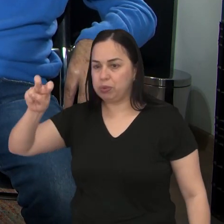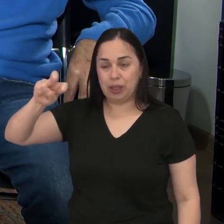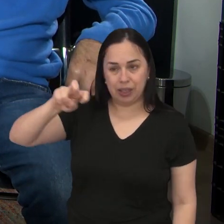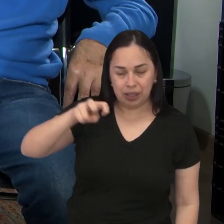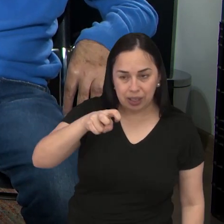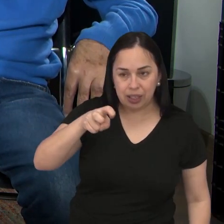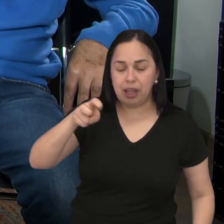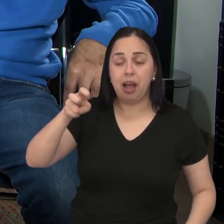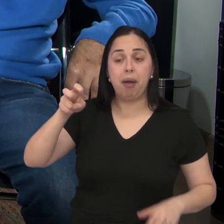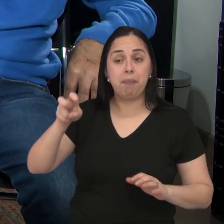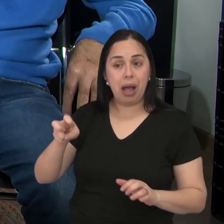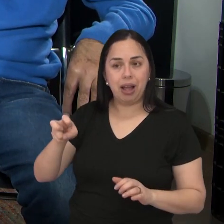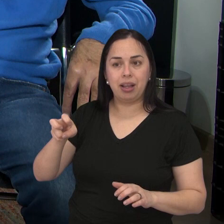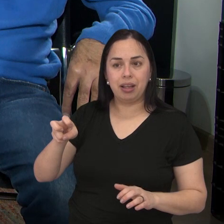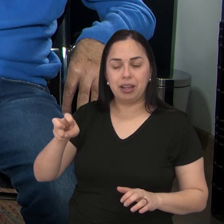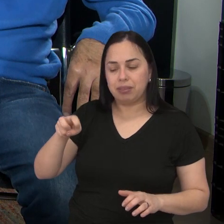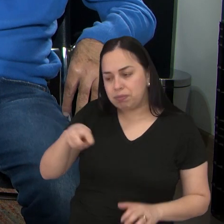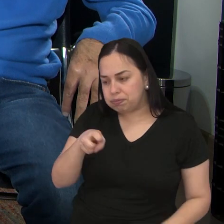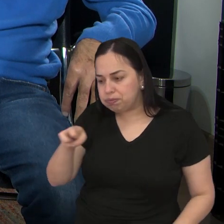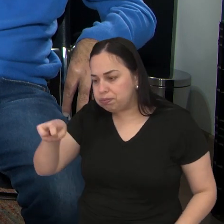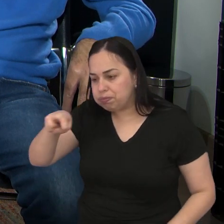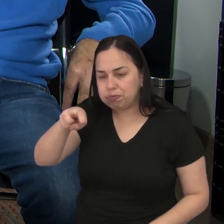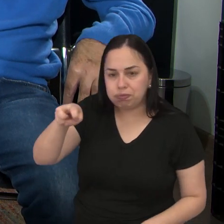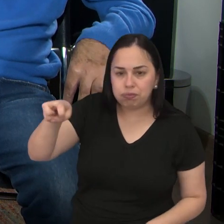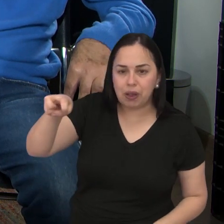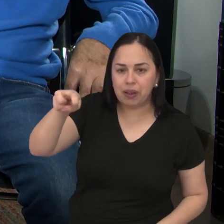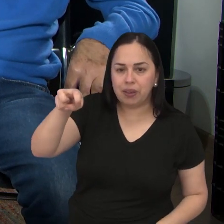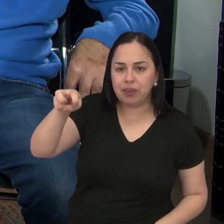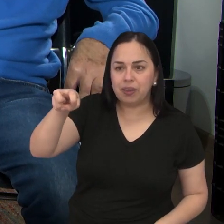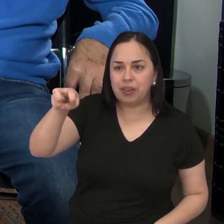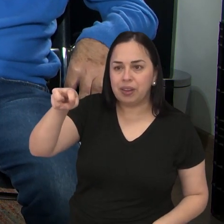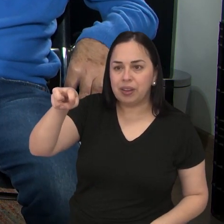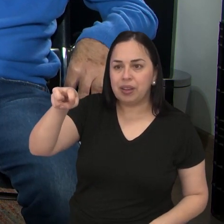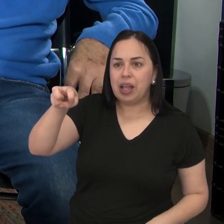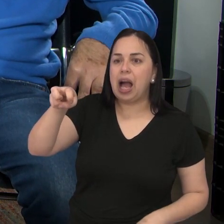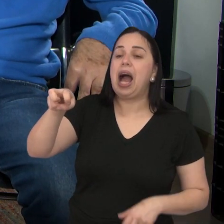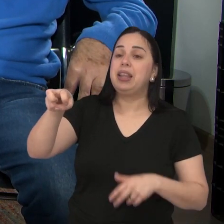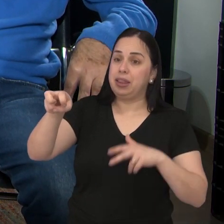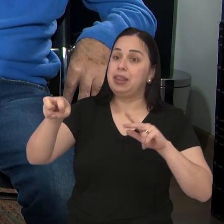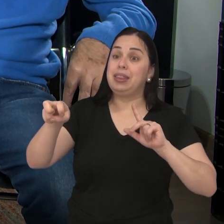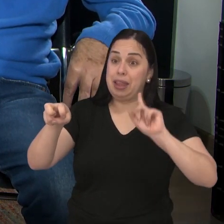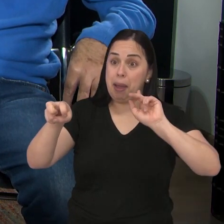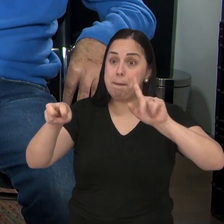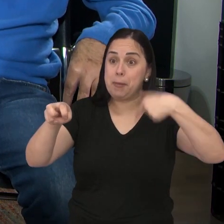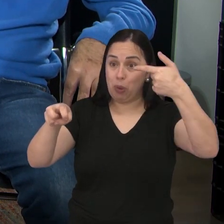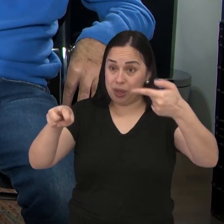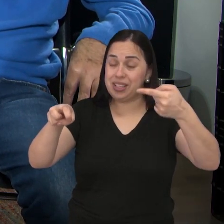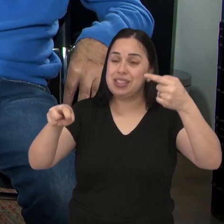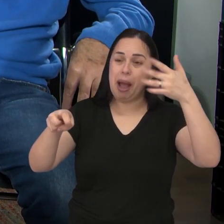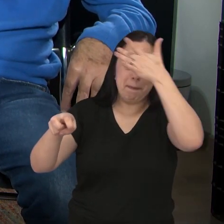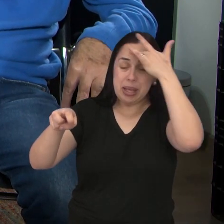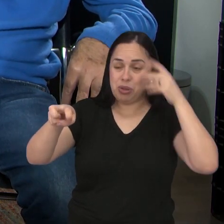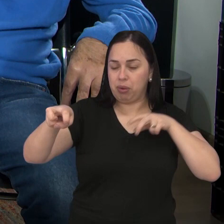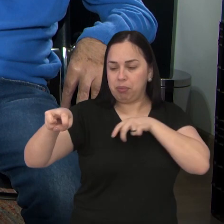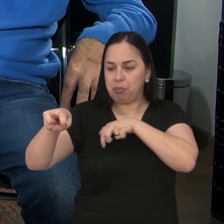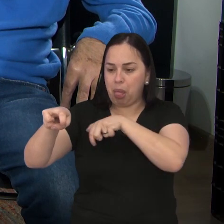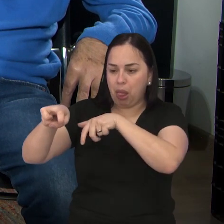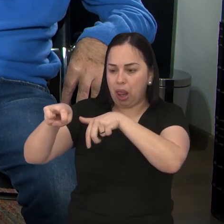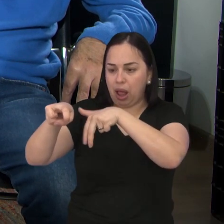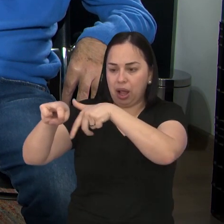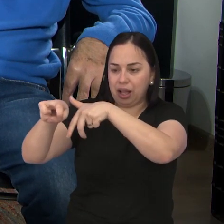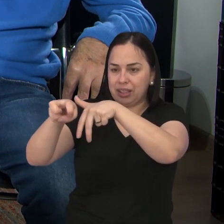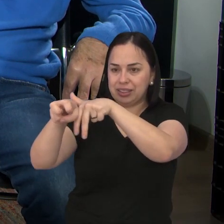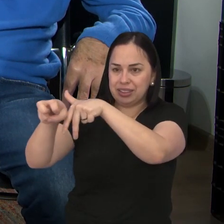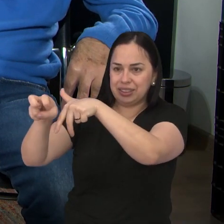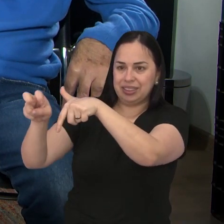curva do nível. Na trilha, a trilha dessa vaca ou desse animal acaba virando uma trilha para humanos. Essa trilha para humanos acaba se